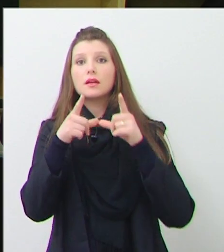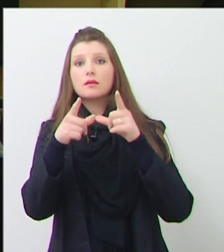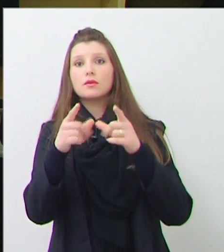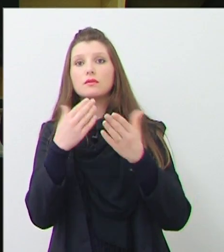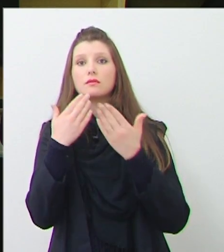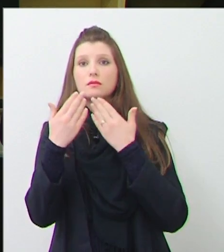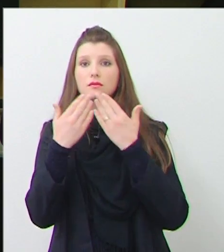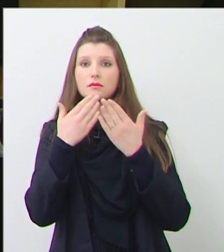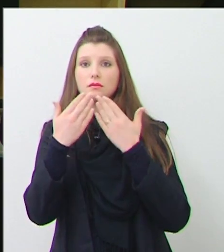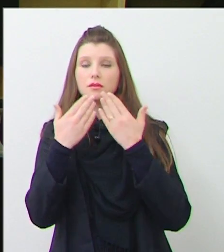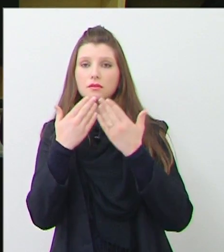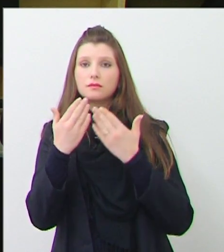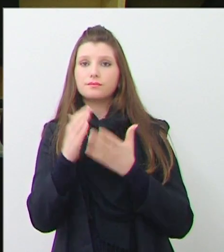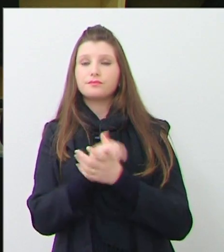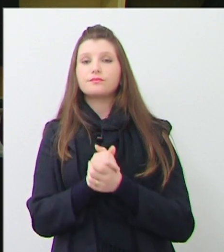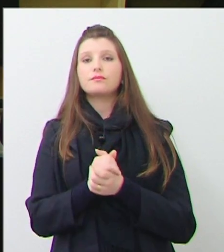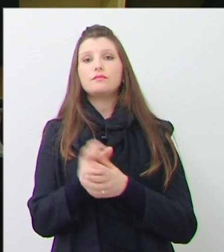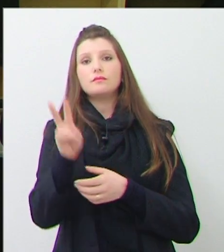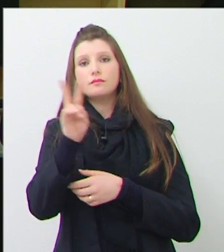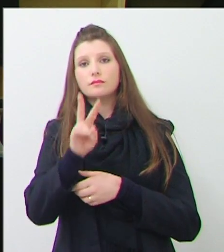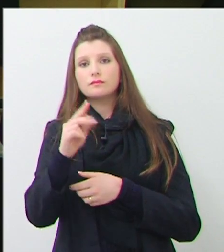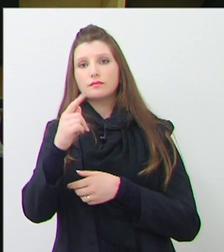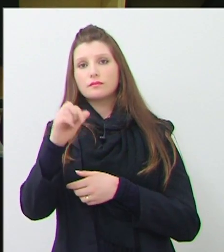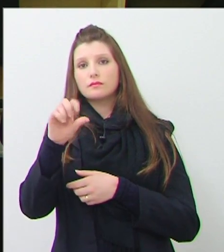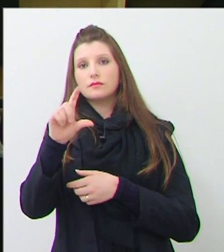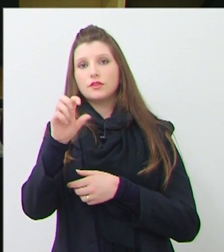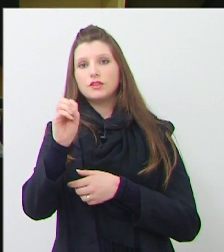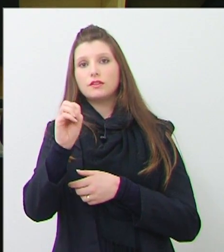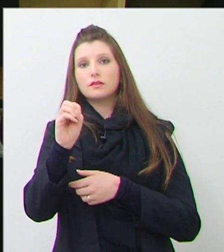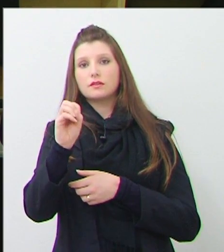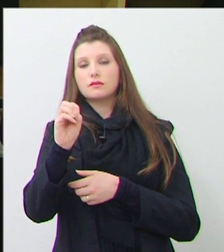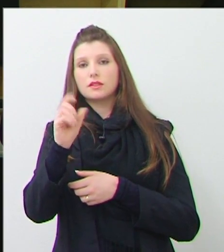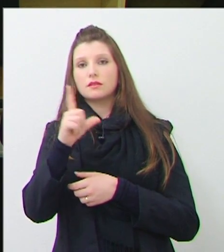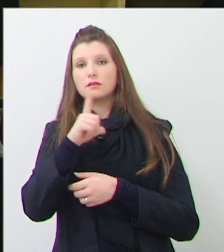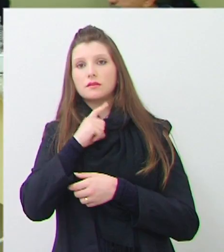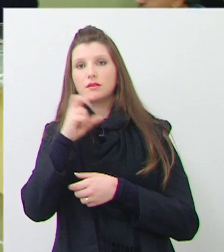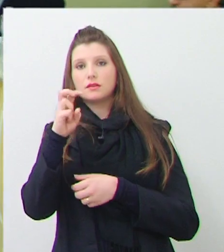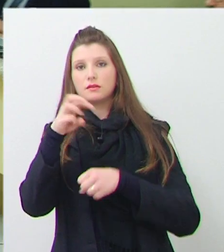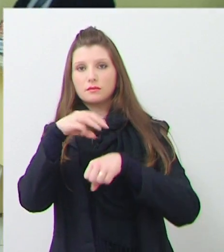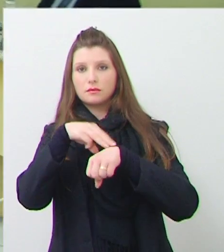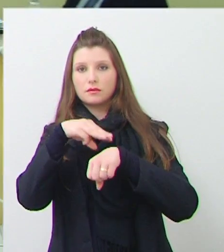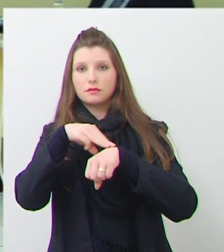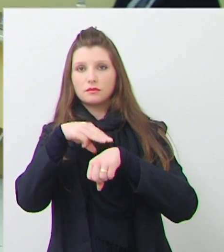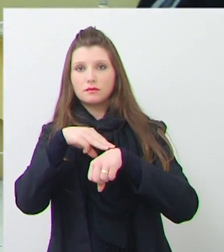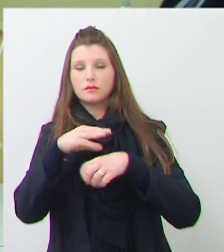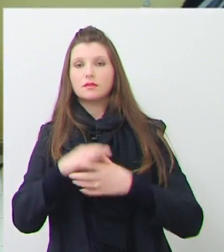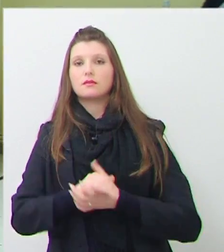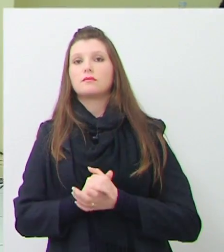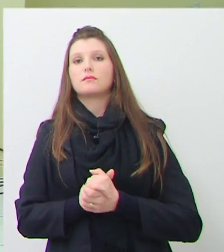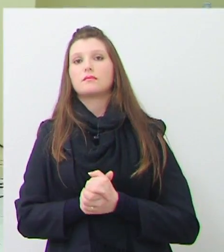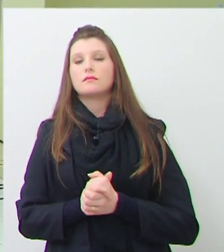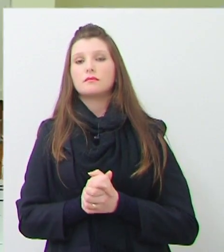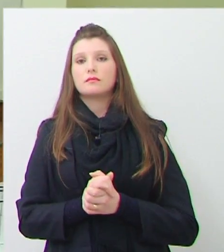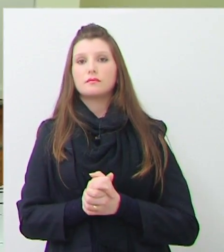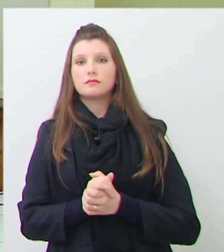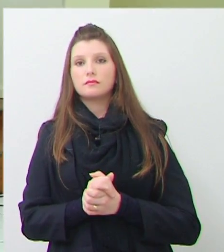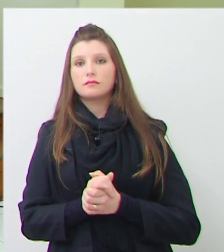Com a palavra, o autor do requerimento, vereador Paulo Ferrarese. Vossa Excelência dispõe de 5 minutos.